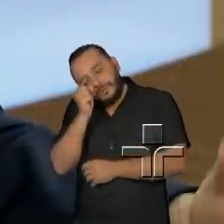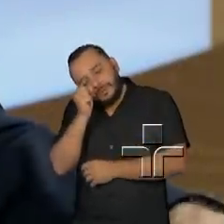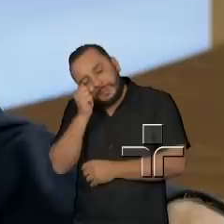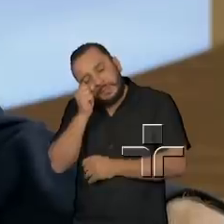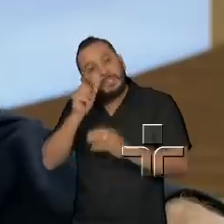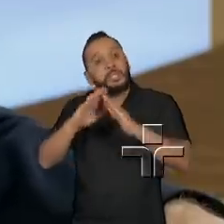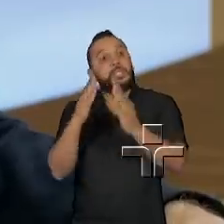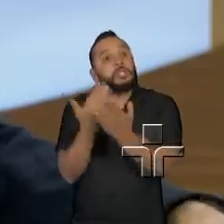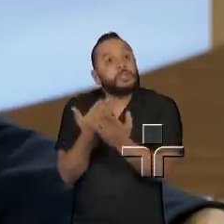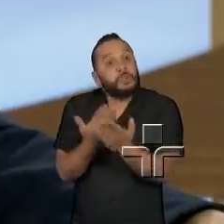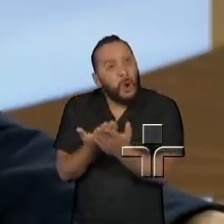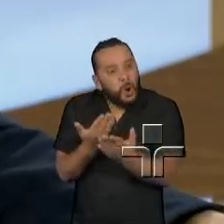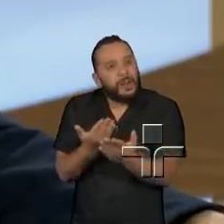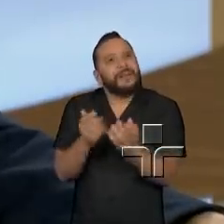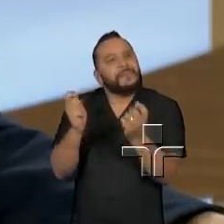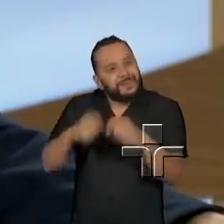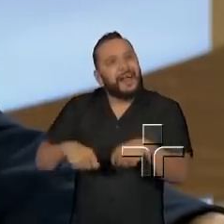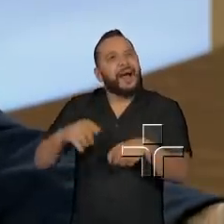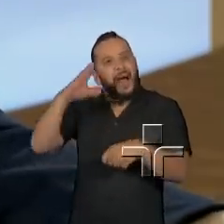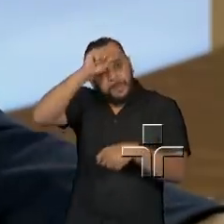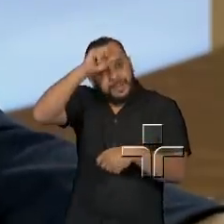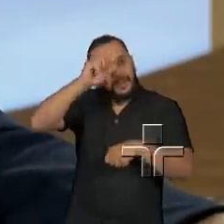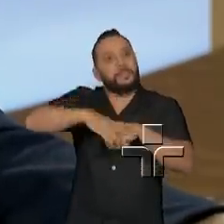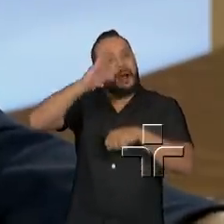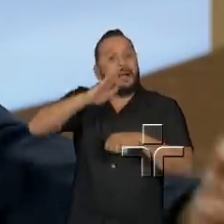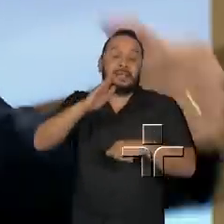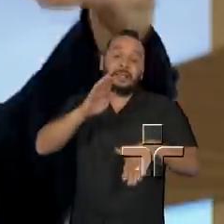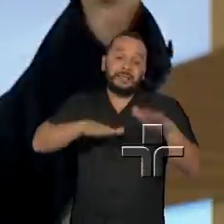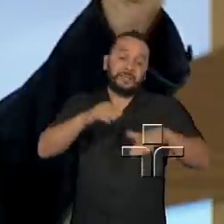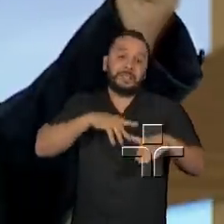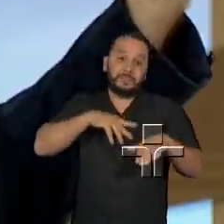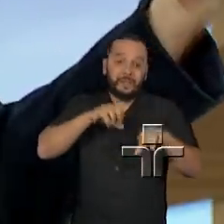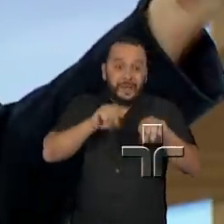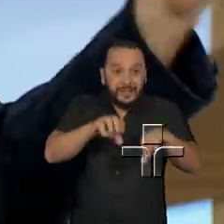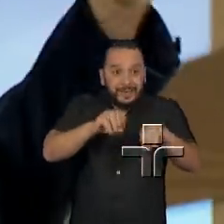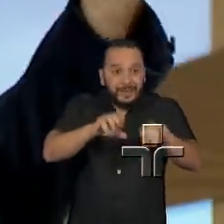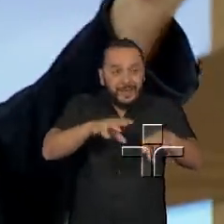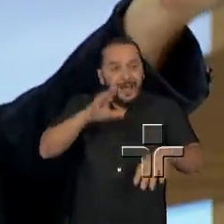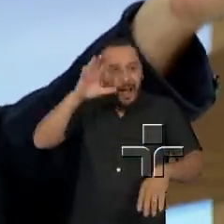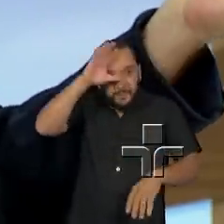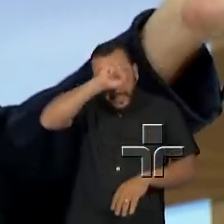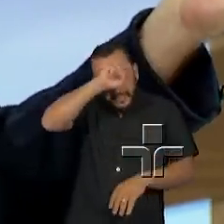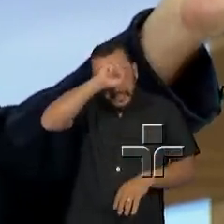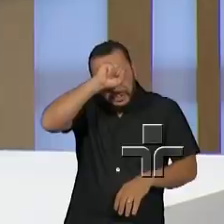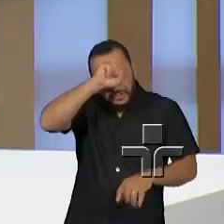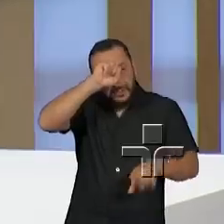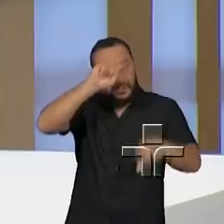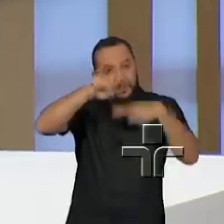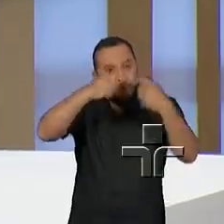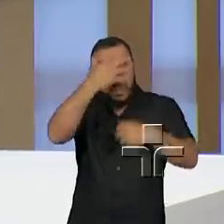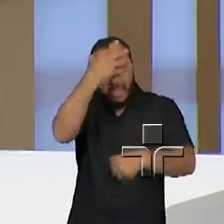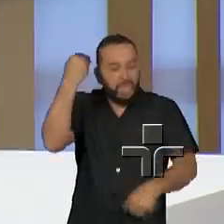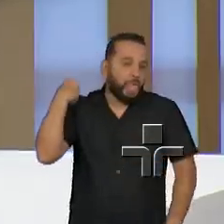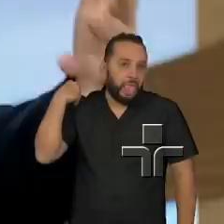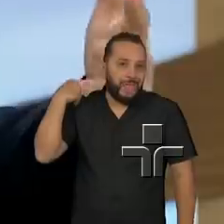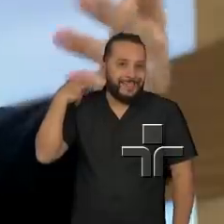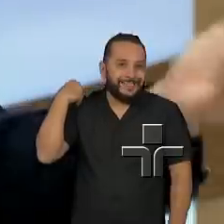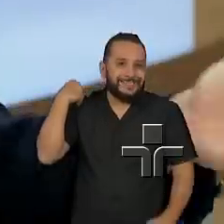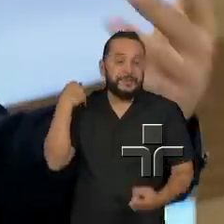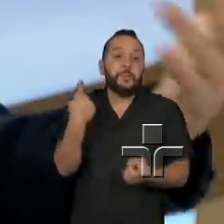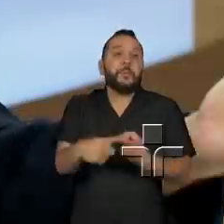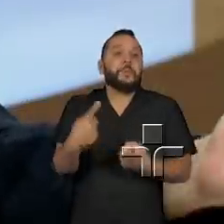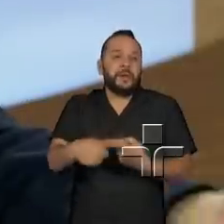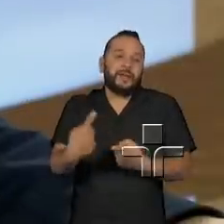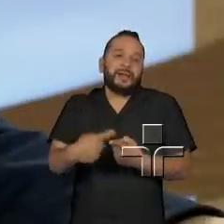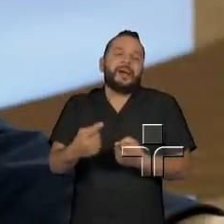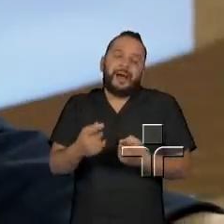aprendizado. Um grande problema da educação é que as pessoas aprendem, podem até tirar uma nota 10 e depois não se lembram de nada. E isso acontece, inclusive, nos